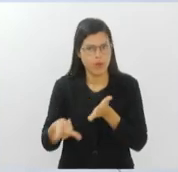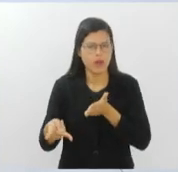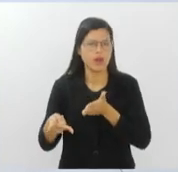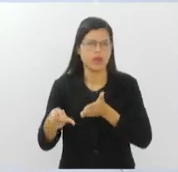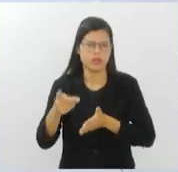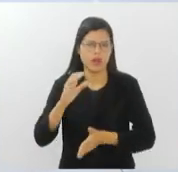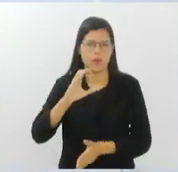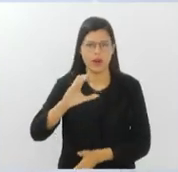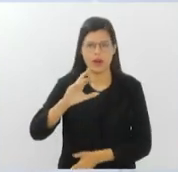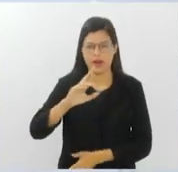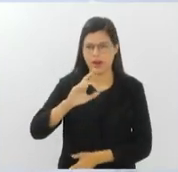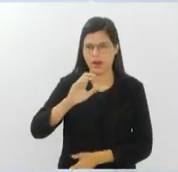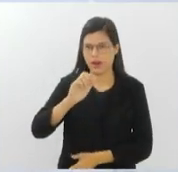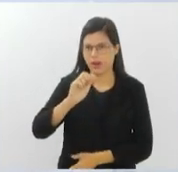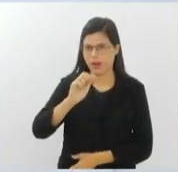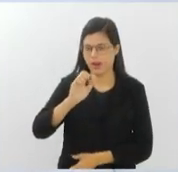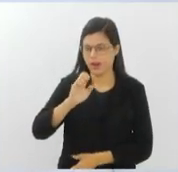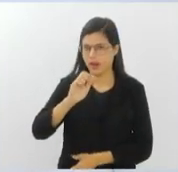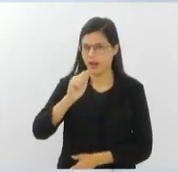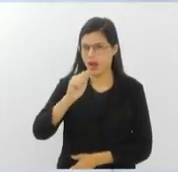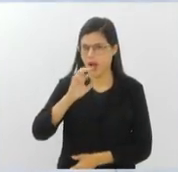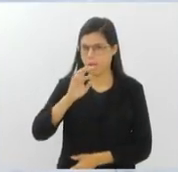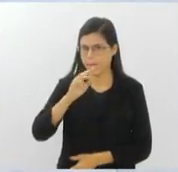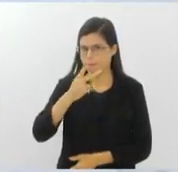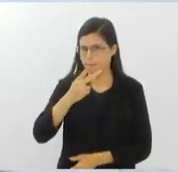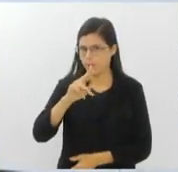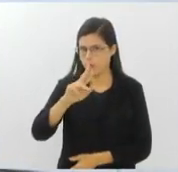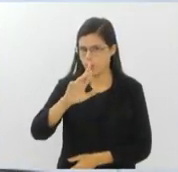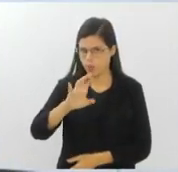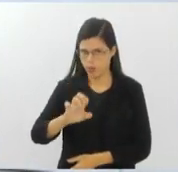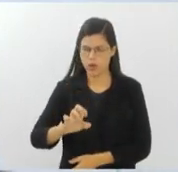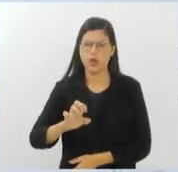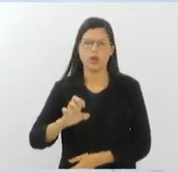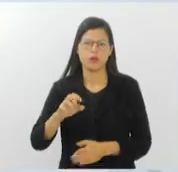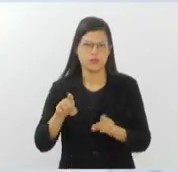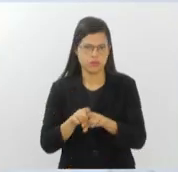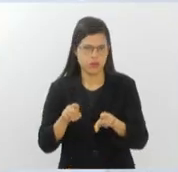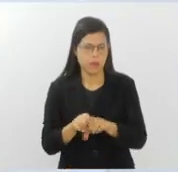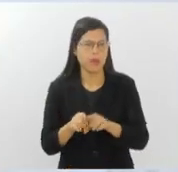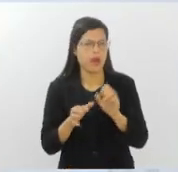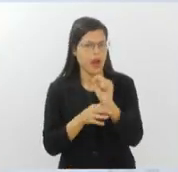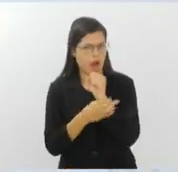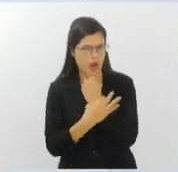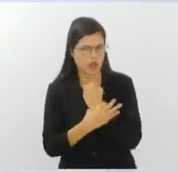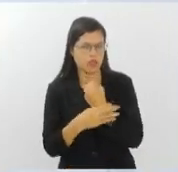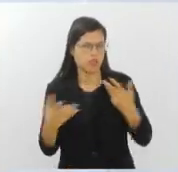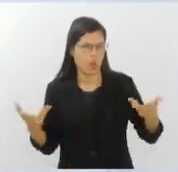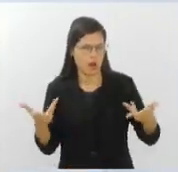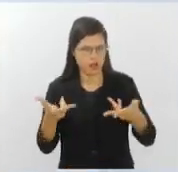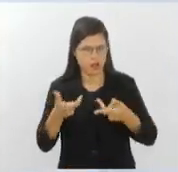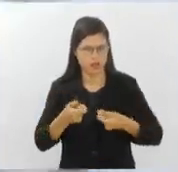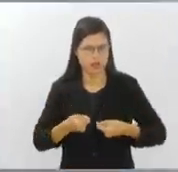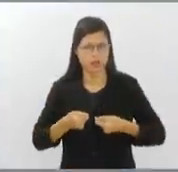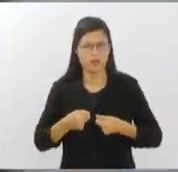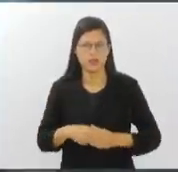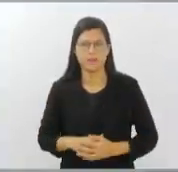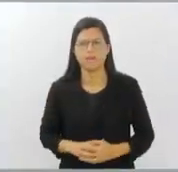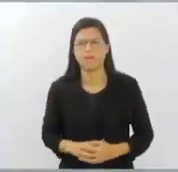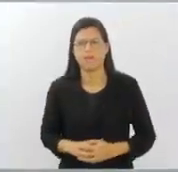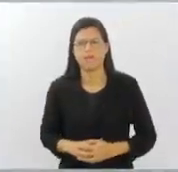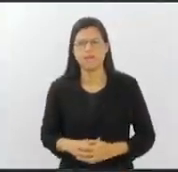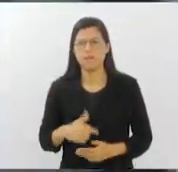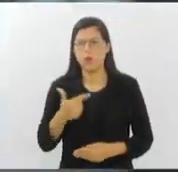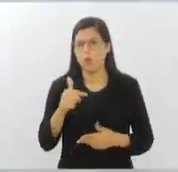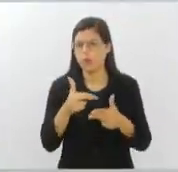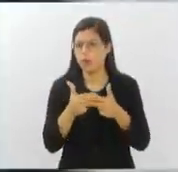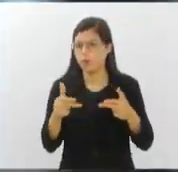CreaPure. Então, toda marca que tiver esse selo também vai dar essa garantia para a gente de qualidade. E outra